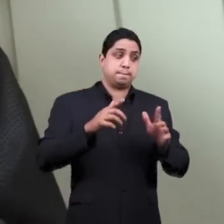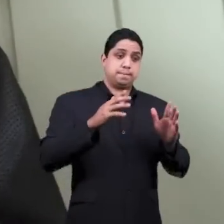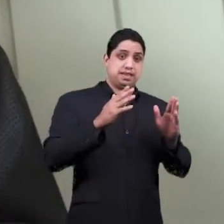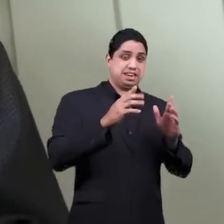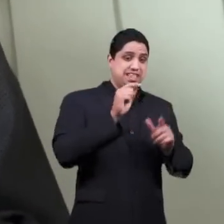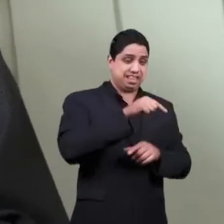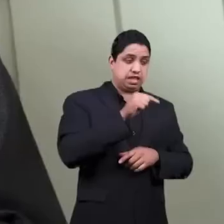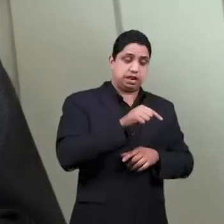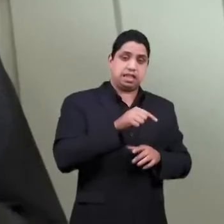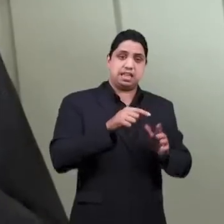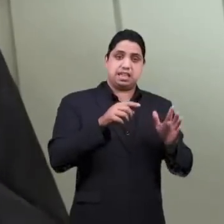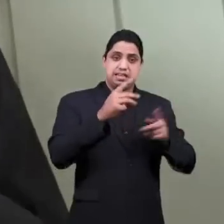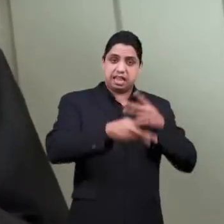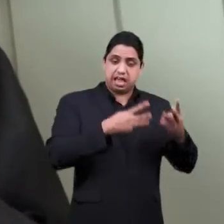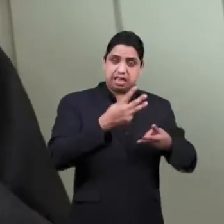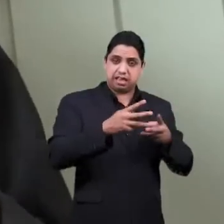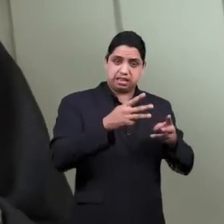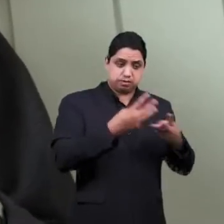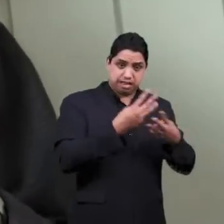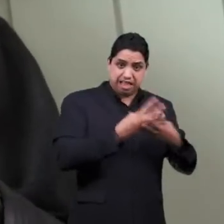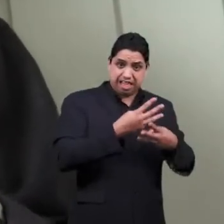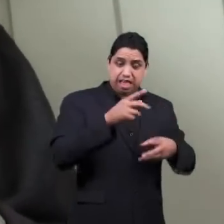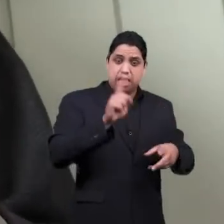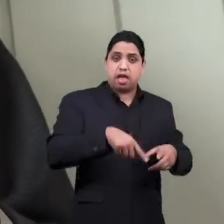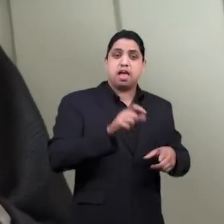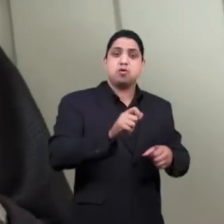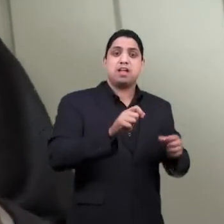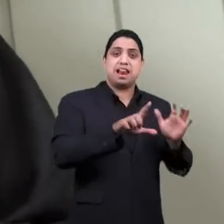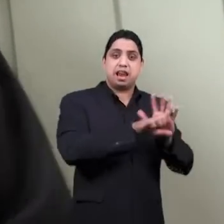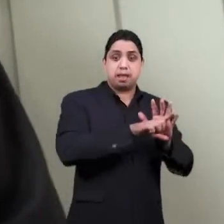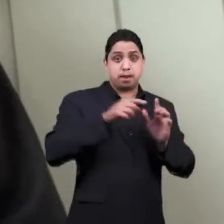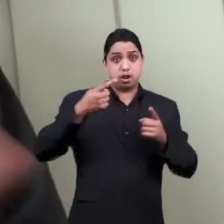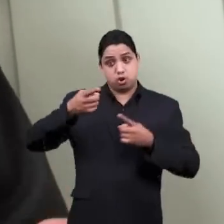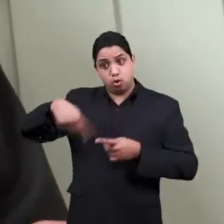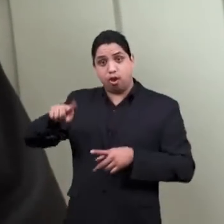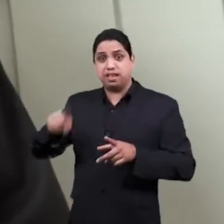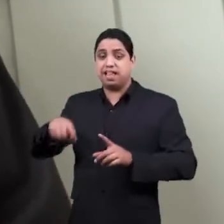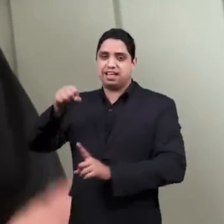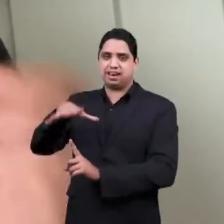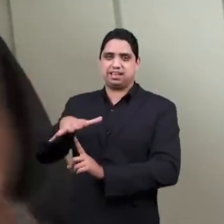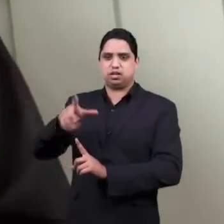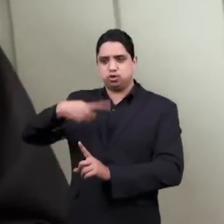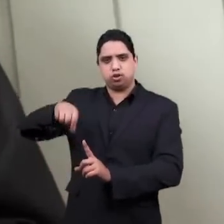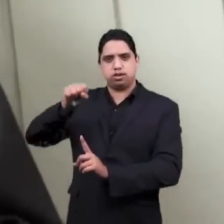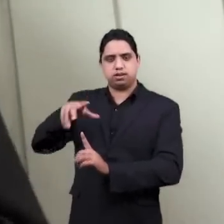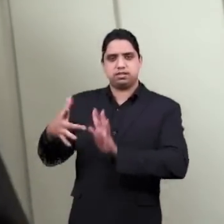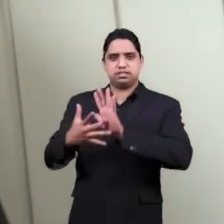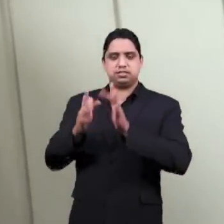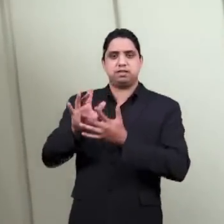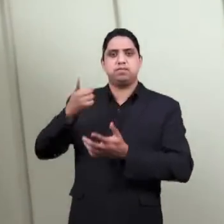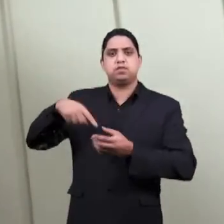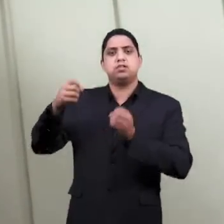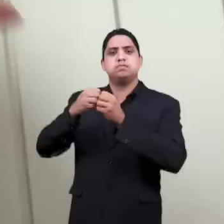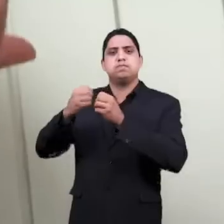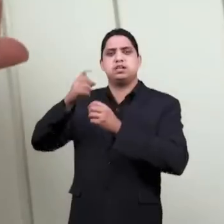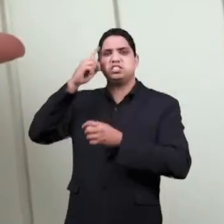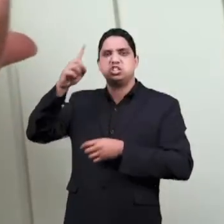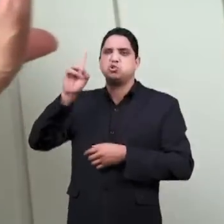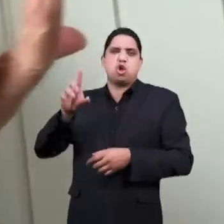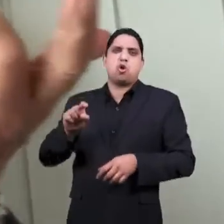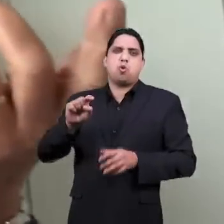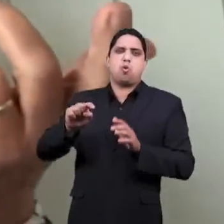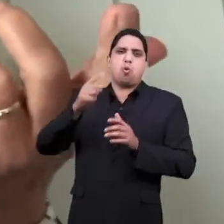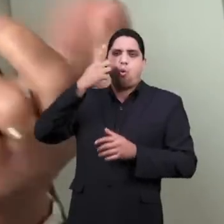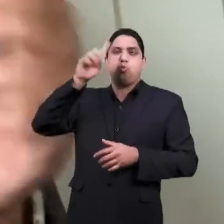igreja era graça. Estamos debaixo da graça, disse ela, a graça de Jesus. E nós nos aproximamos de Deus não é um só dia